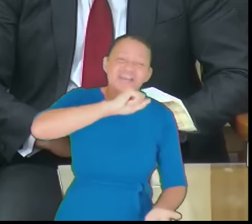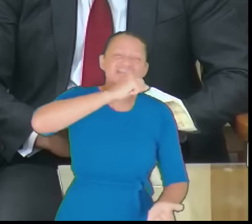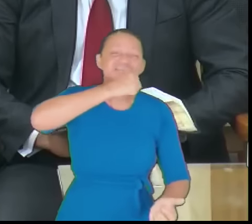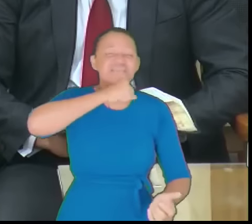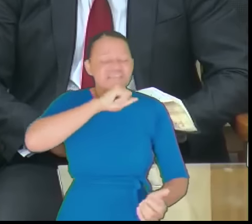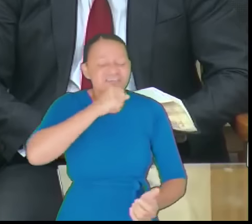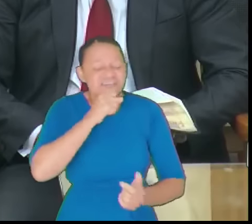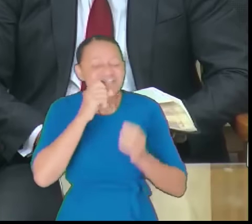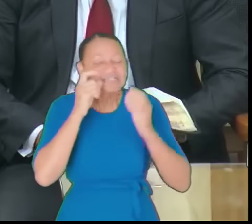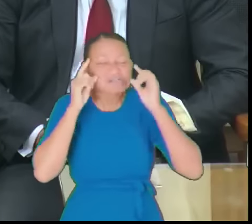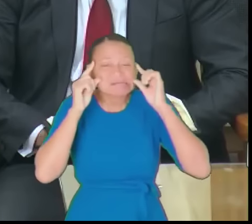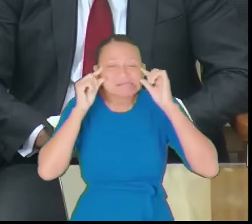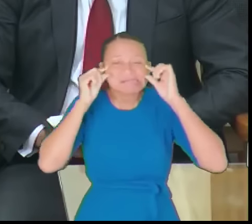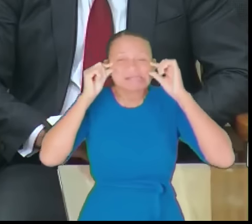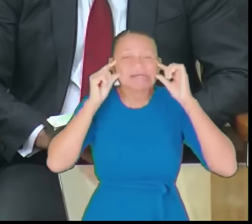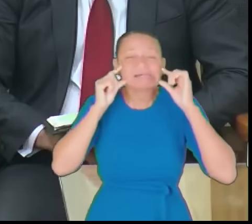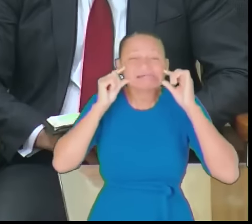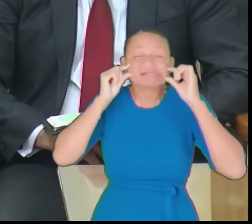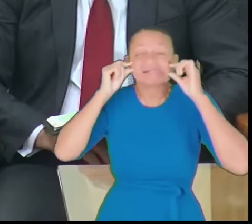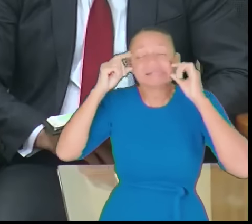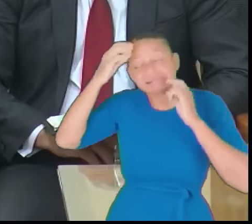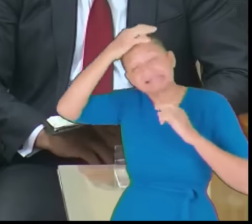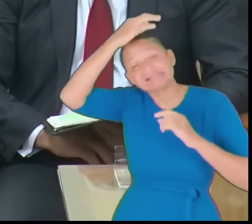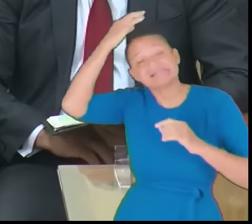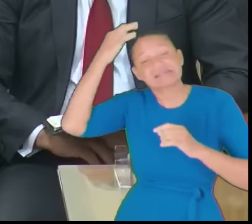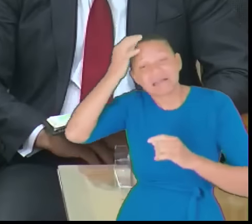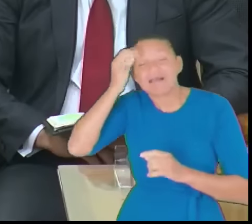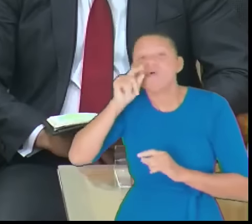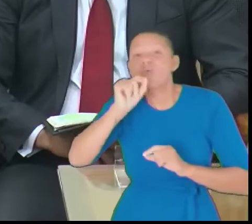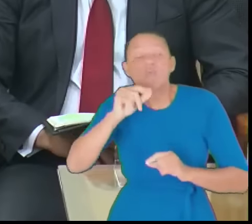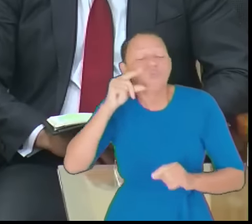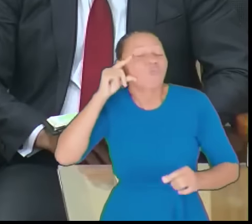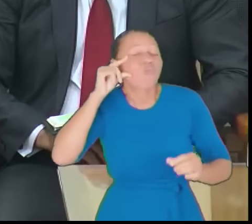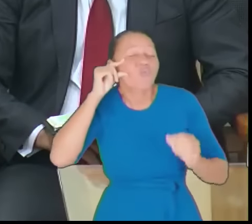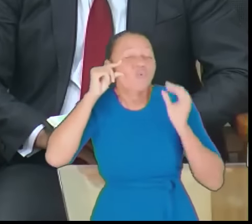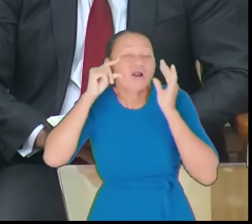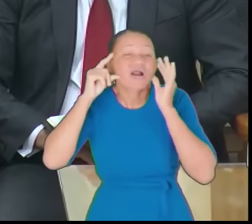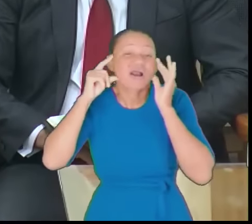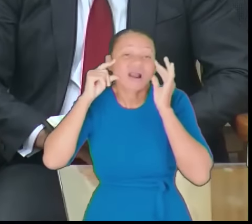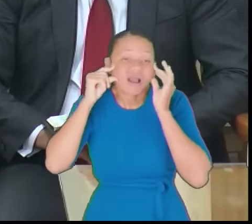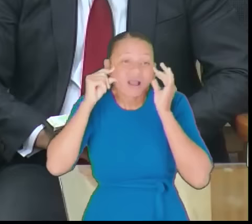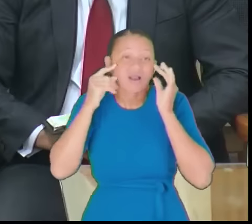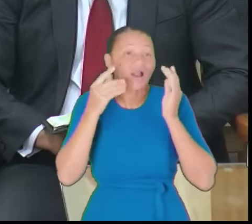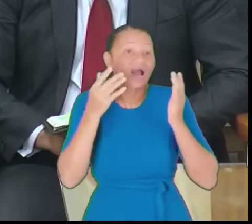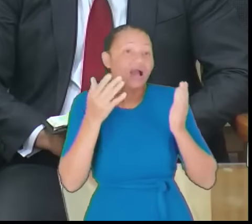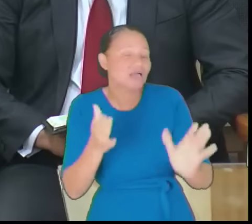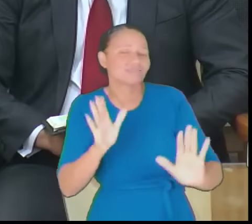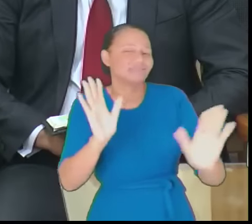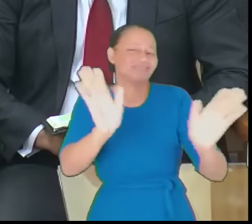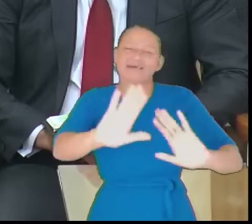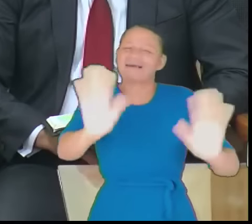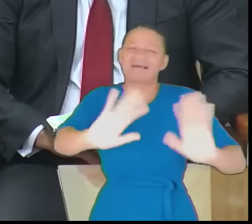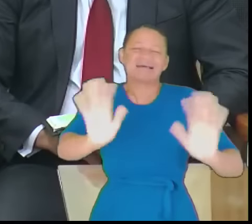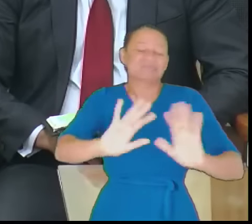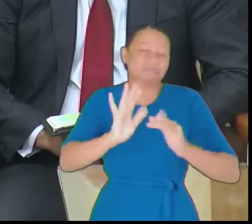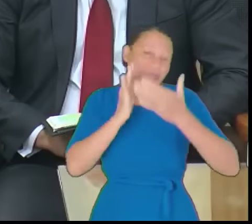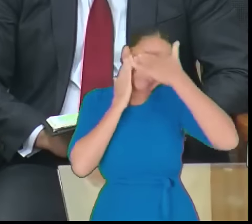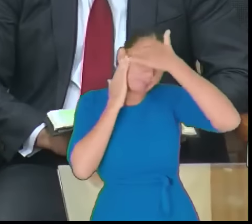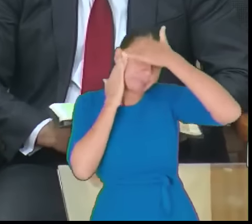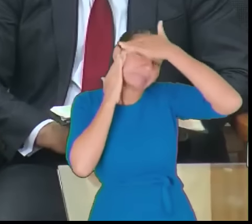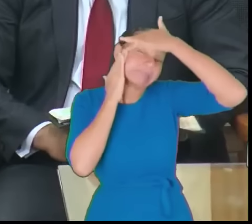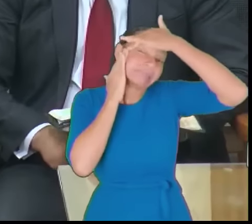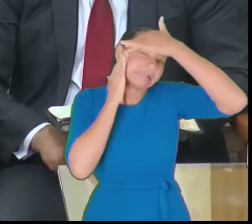aparecer rugas espirituais. Não estou falando, as rugas físicas são iné. Não adianta espichar no